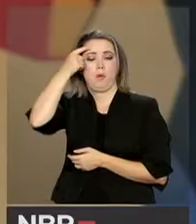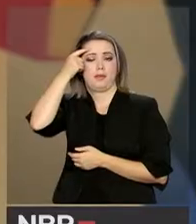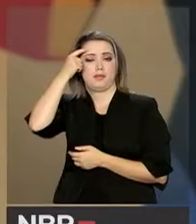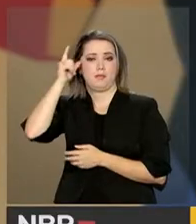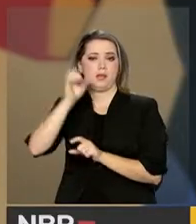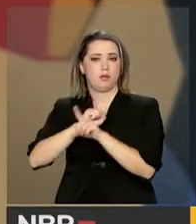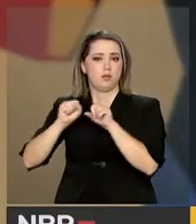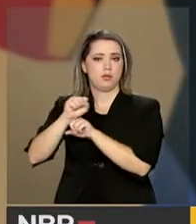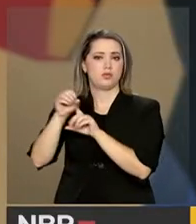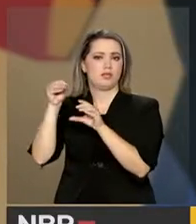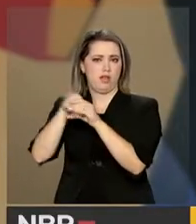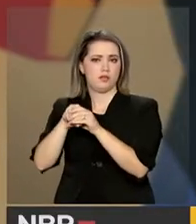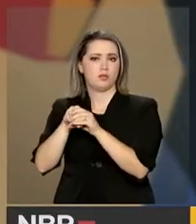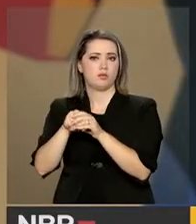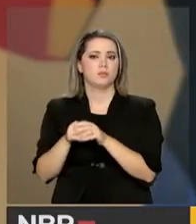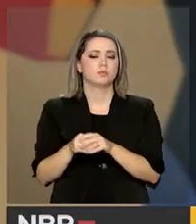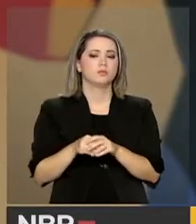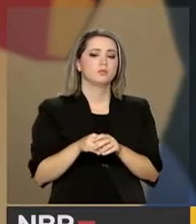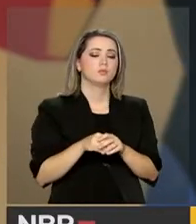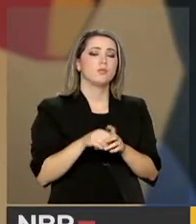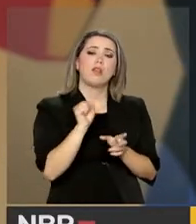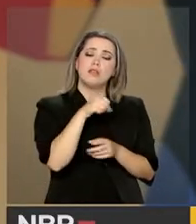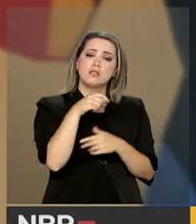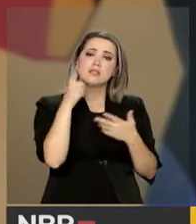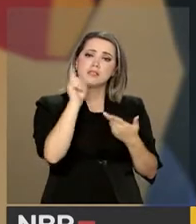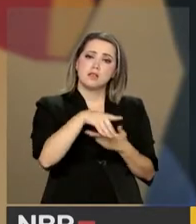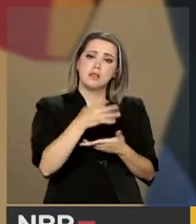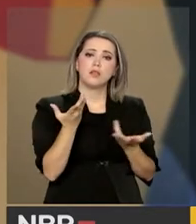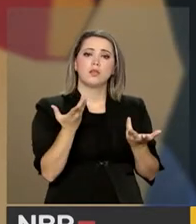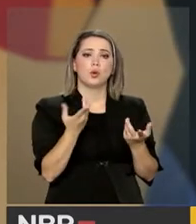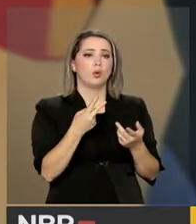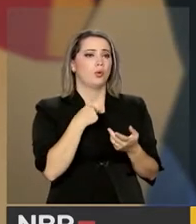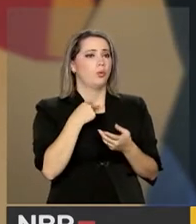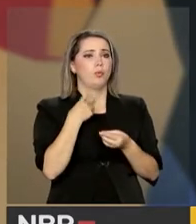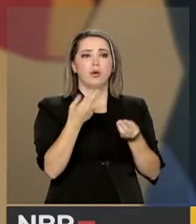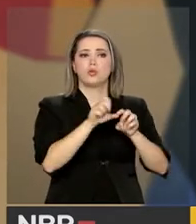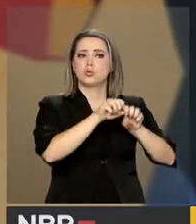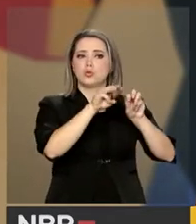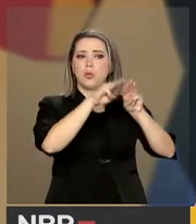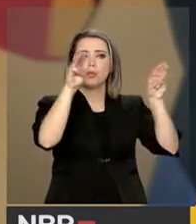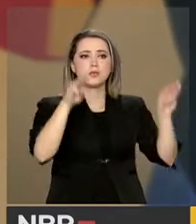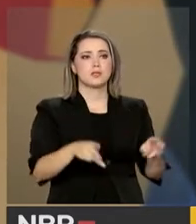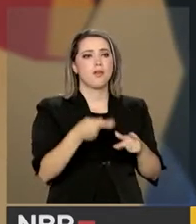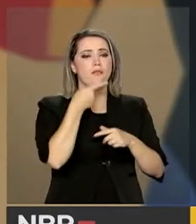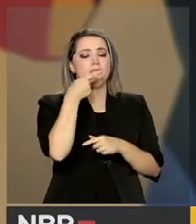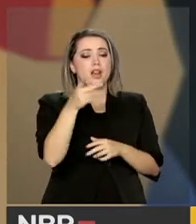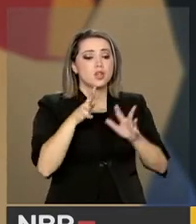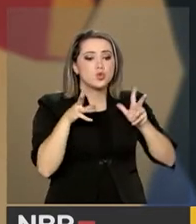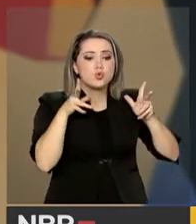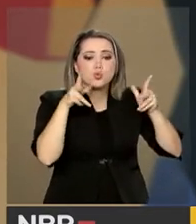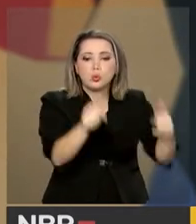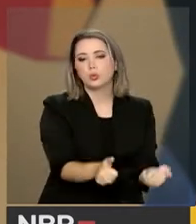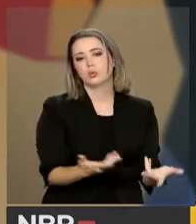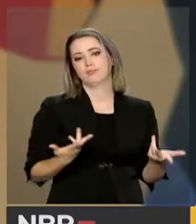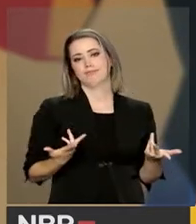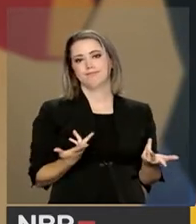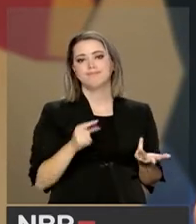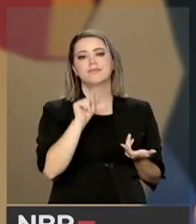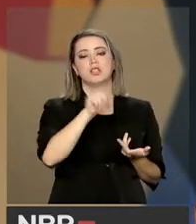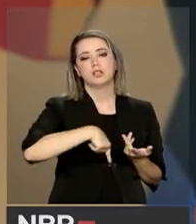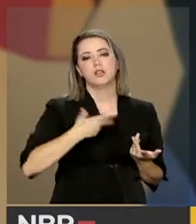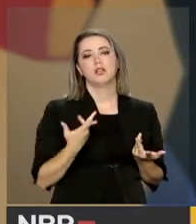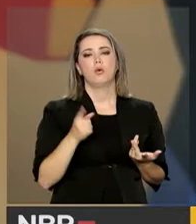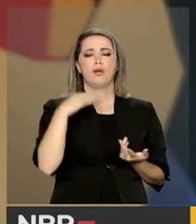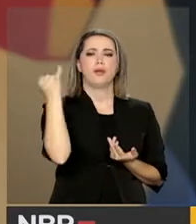sociedade. Isso, é impossível o museu contar todas as histórias, né, todas as memórias. Então,